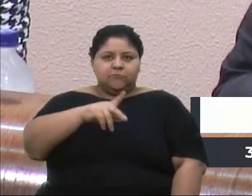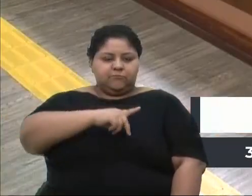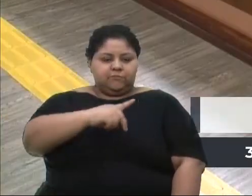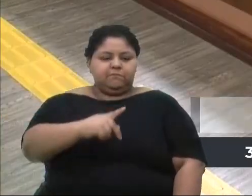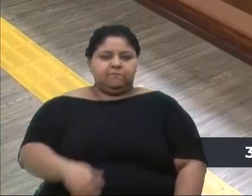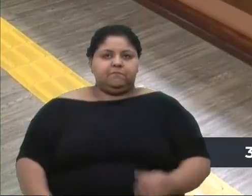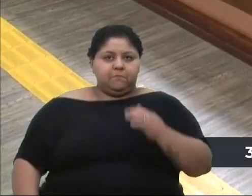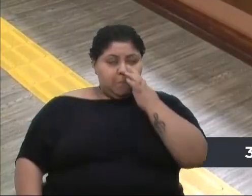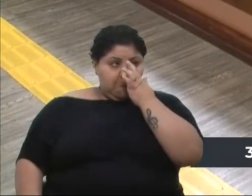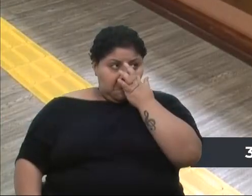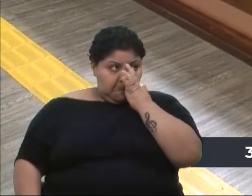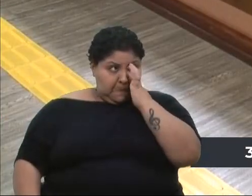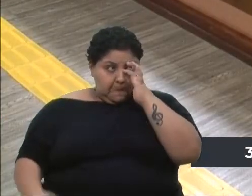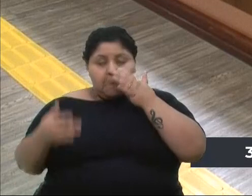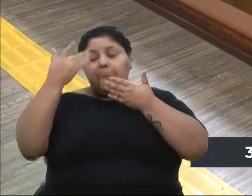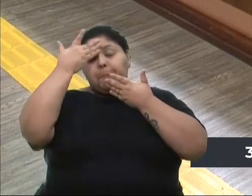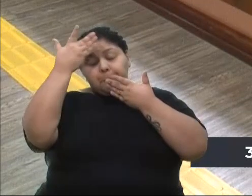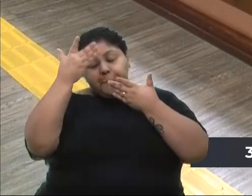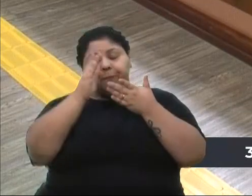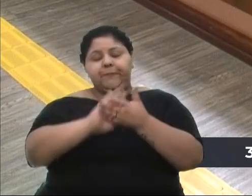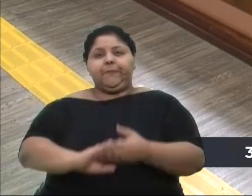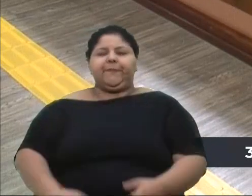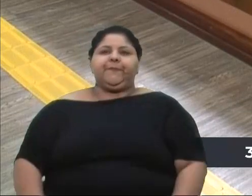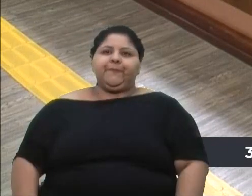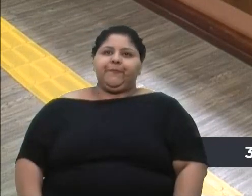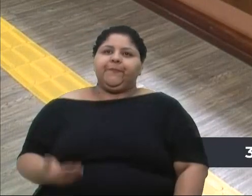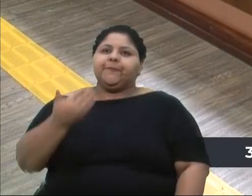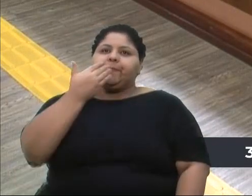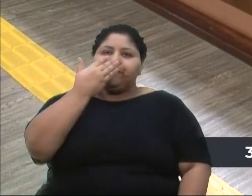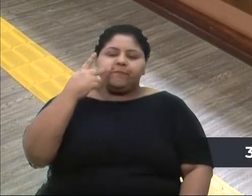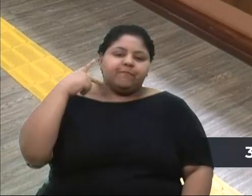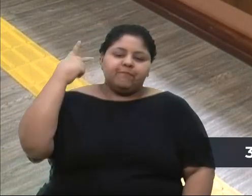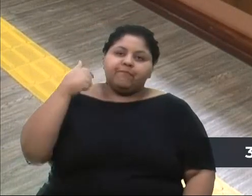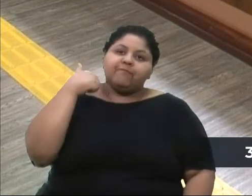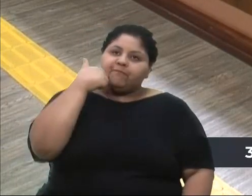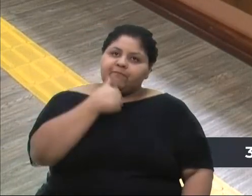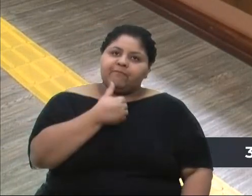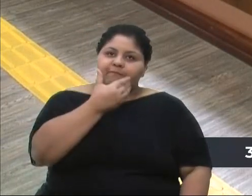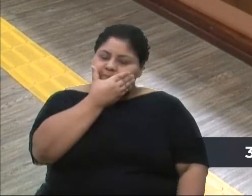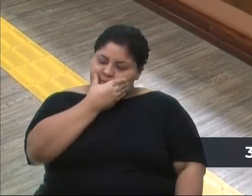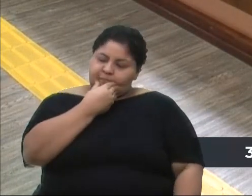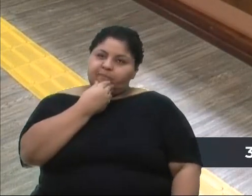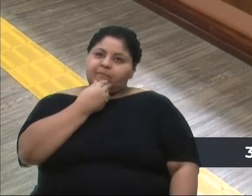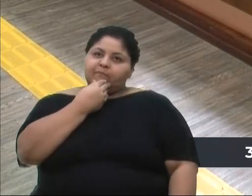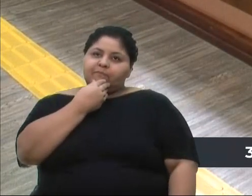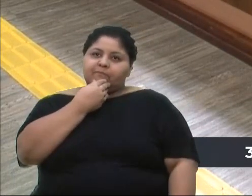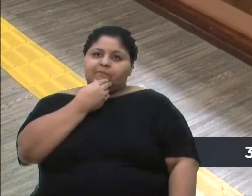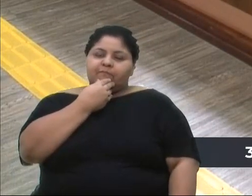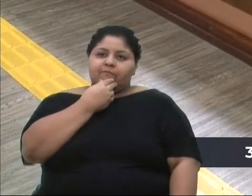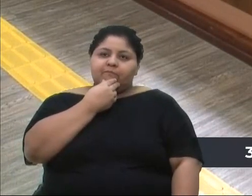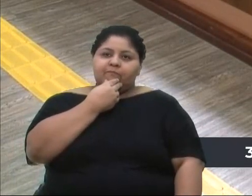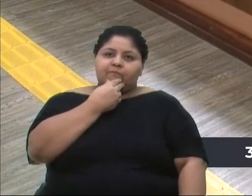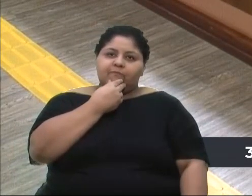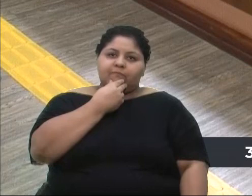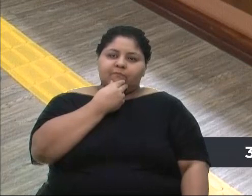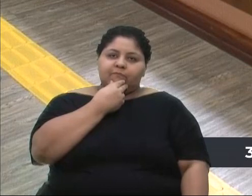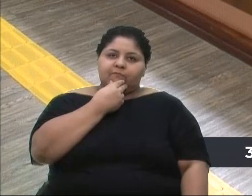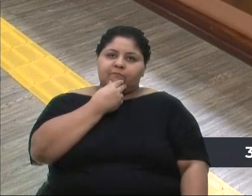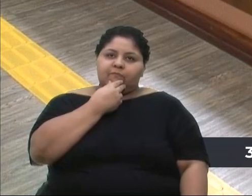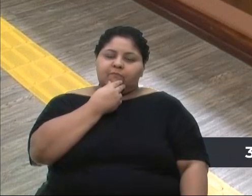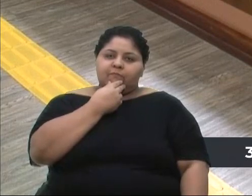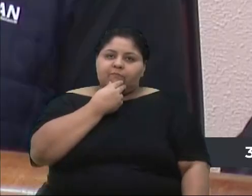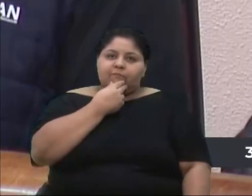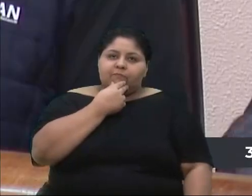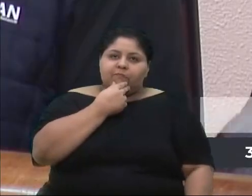presidente. Obrigado. Solicito às vereadoras e vereadores que registrem a